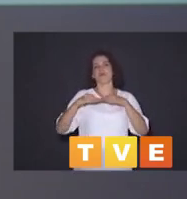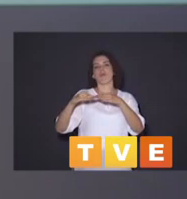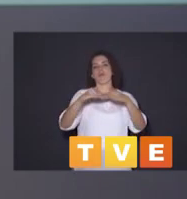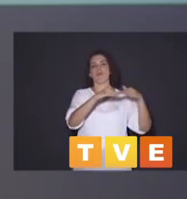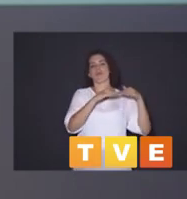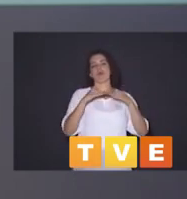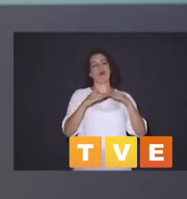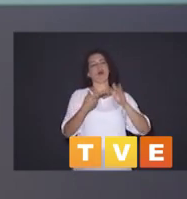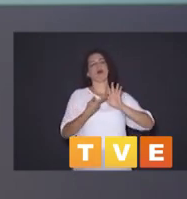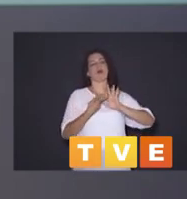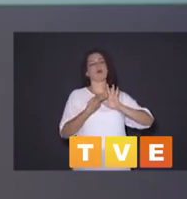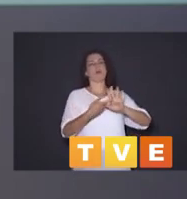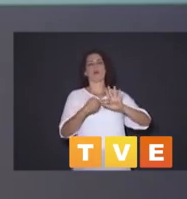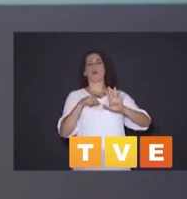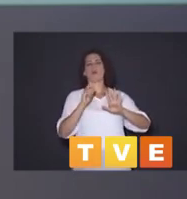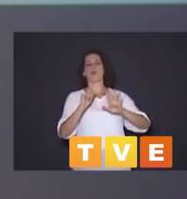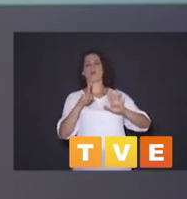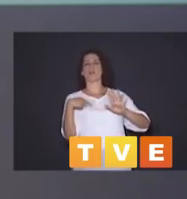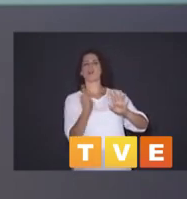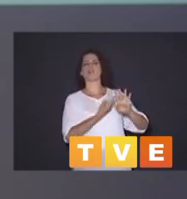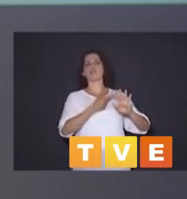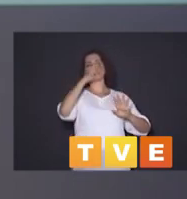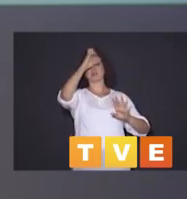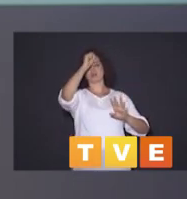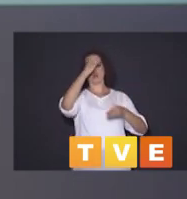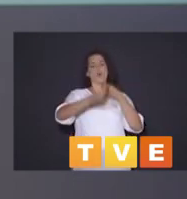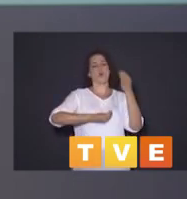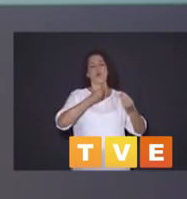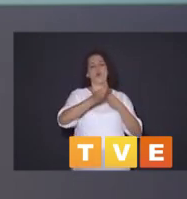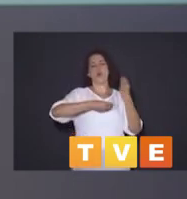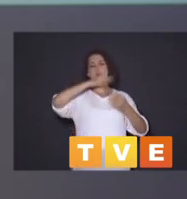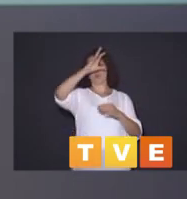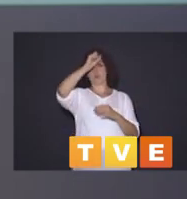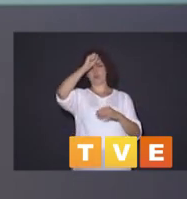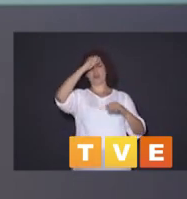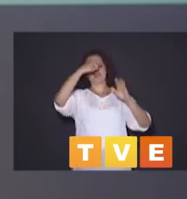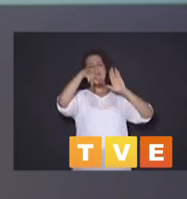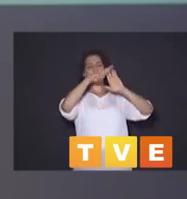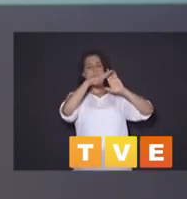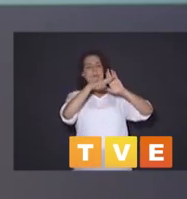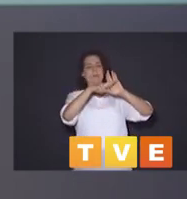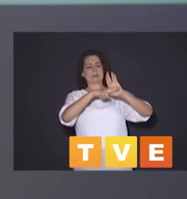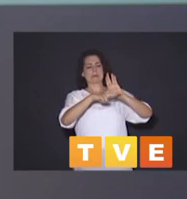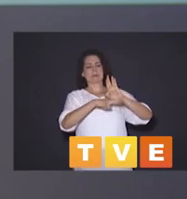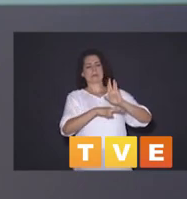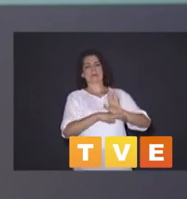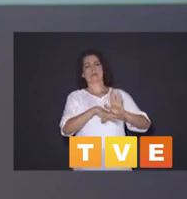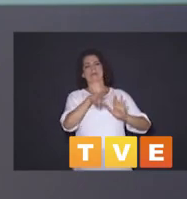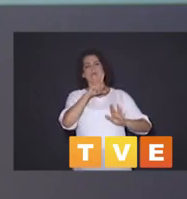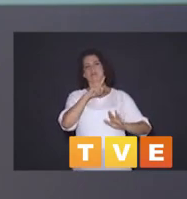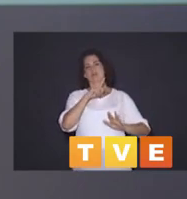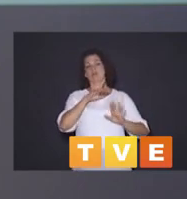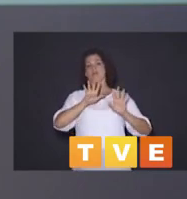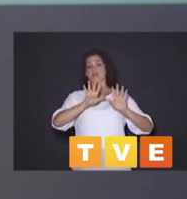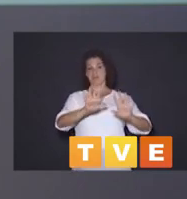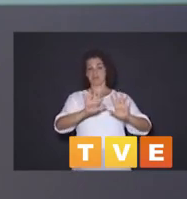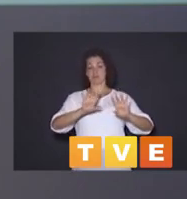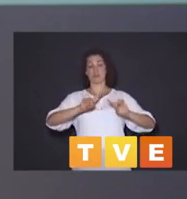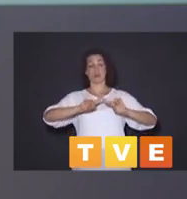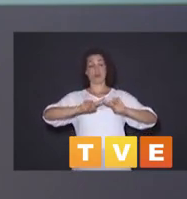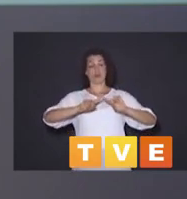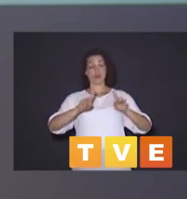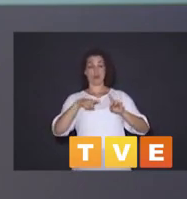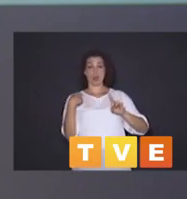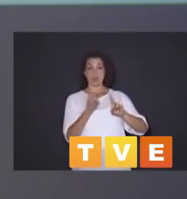determina o que é que nós vamos aprender de que forma em qual momento da nossa vida nós aprendemos em vários